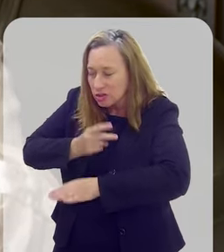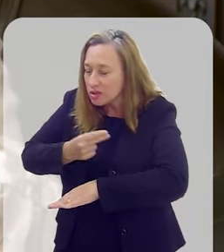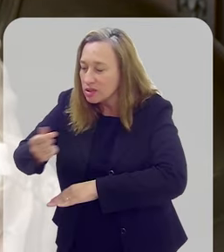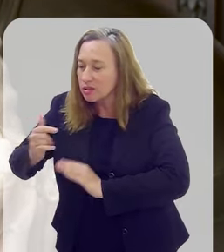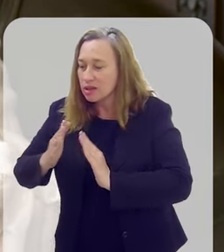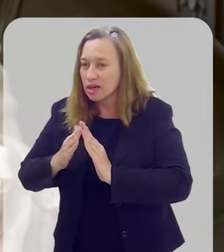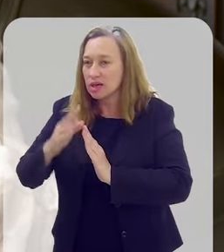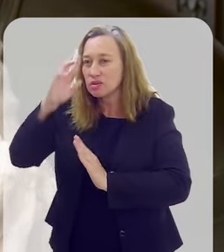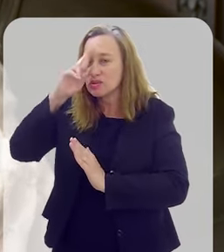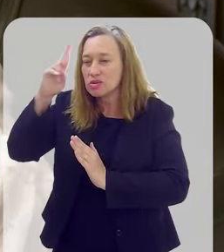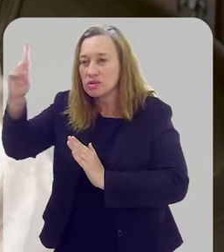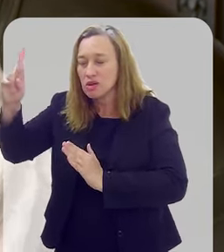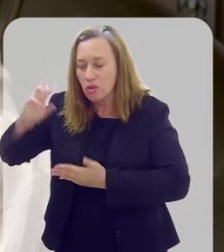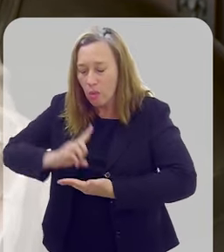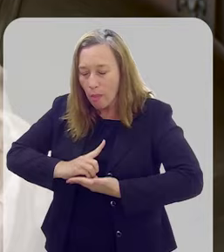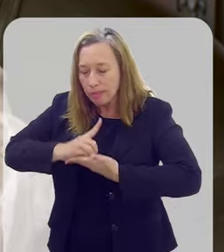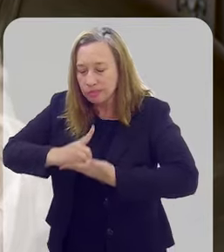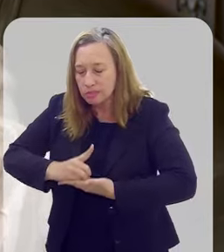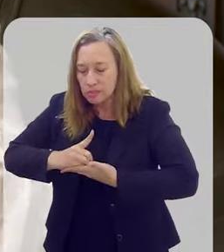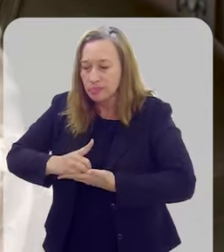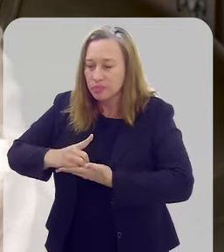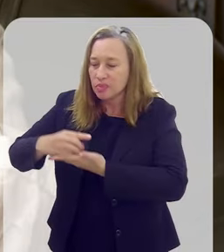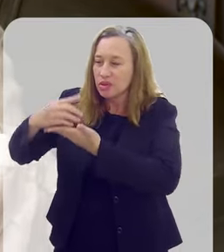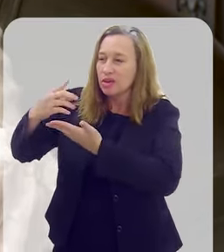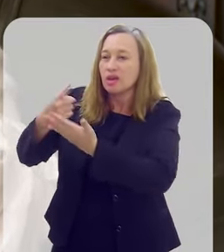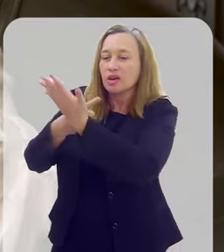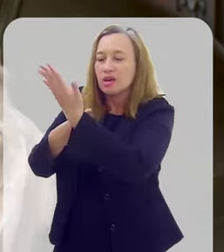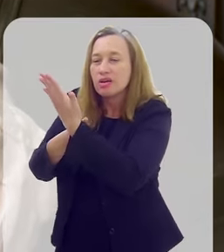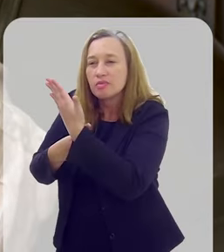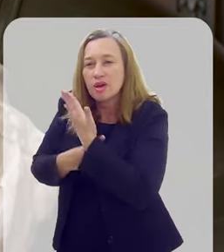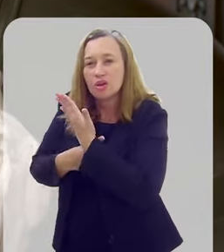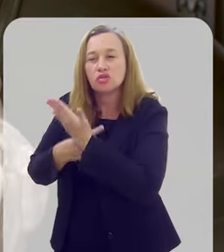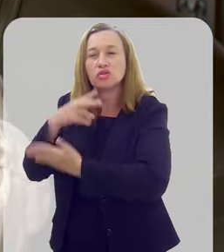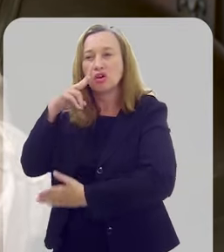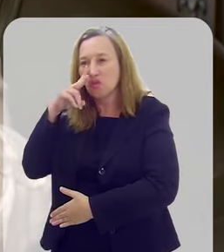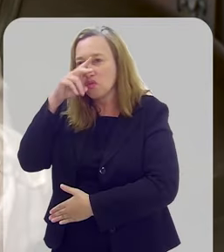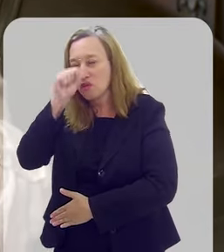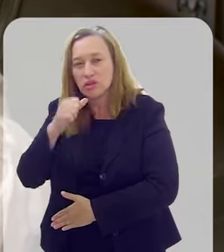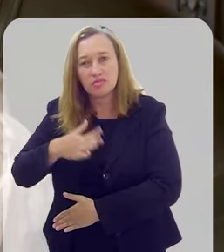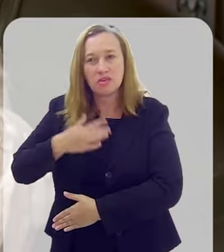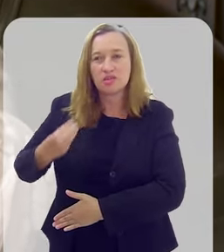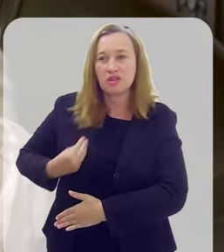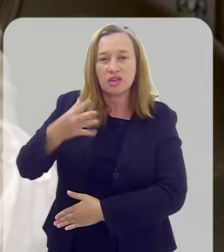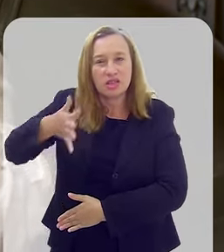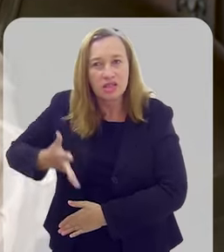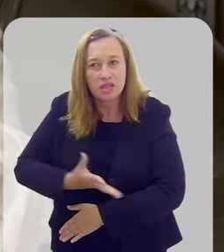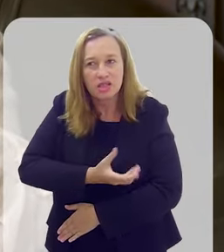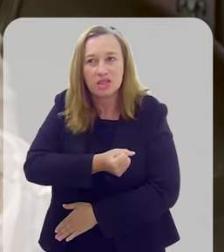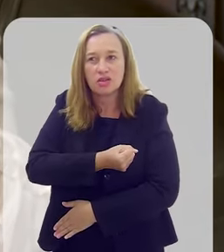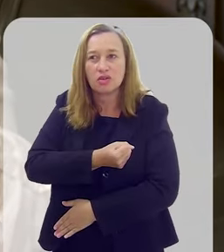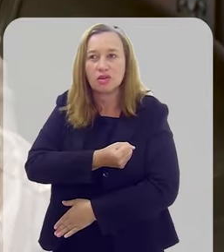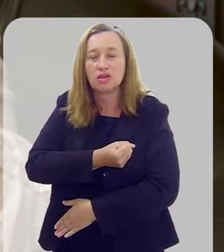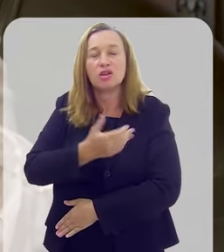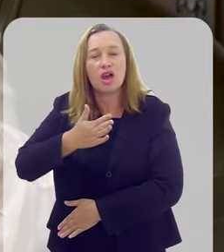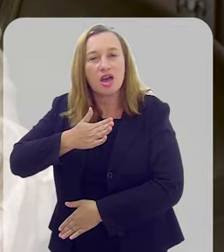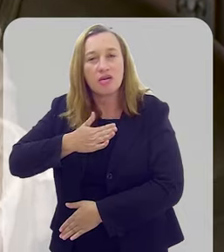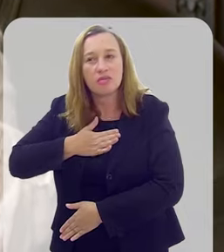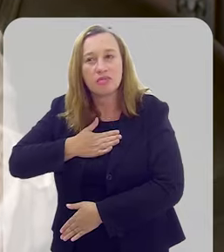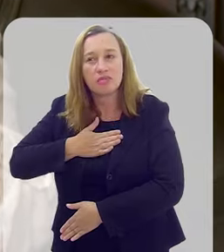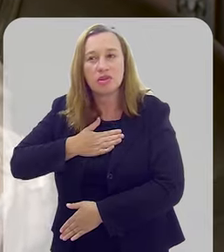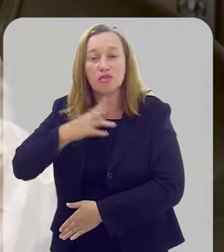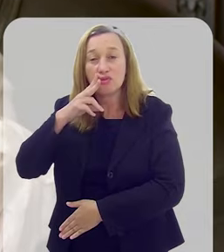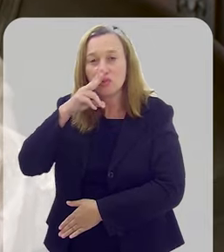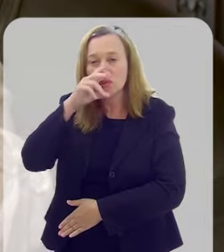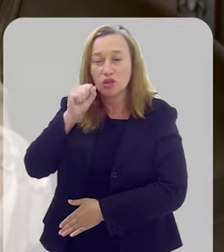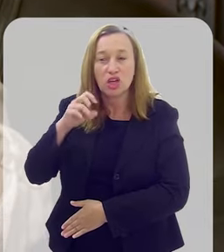dia é o Senhor ele é o meu a Refúgio ele é a força da minha vida ele é a força da minha salvação ele